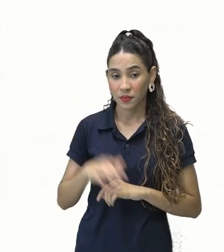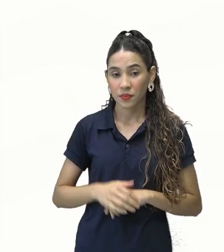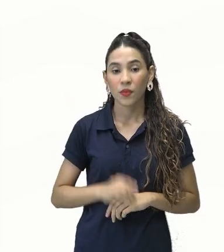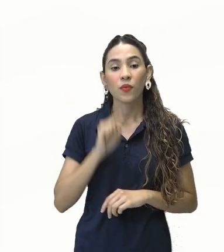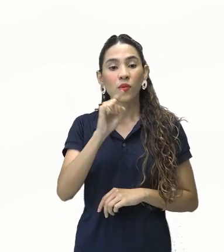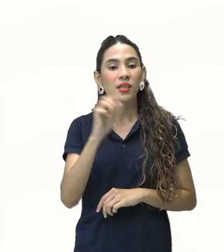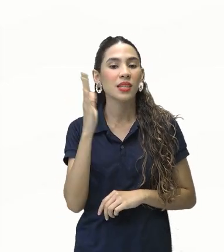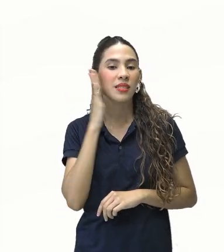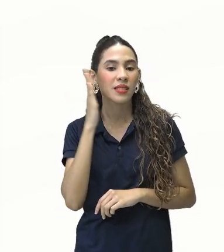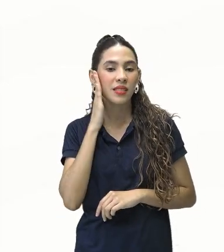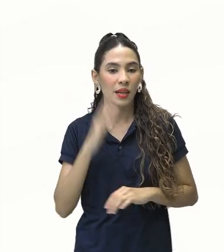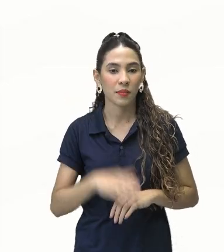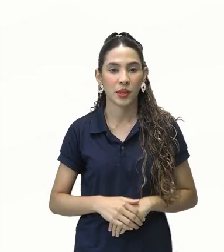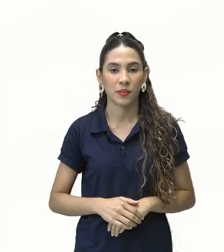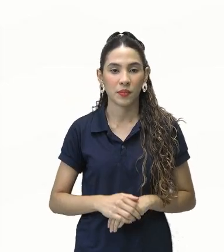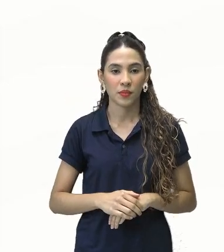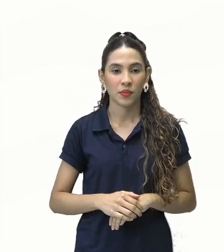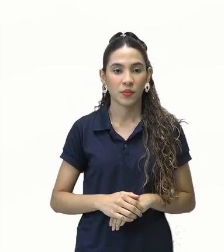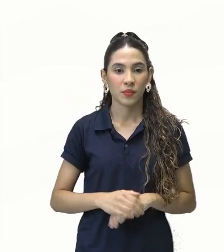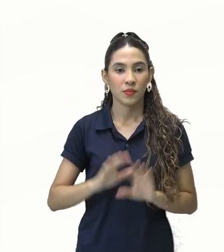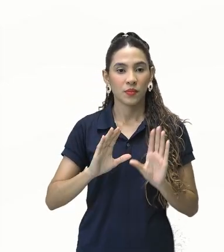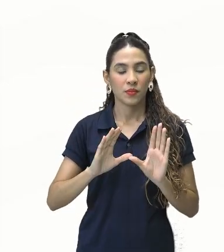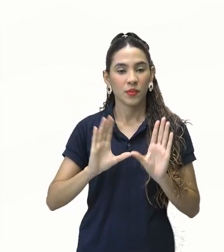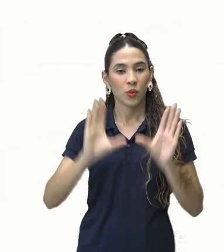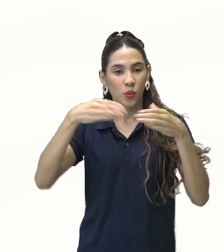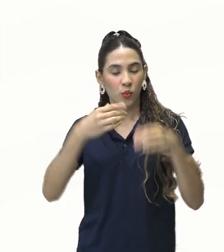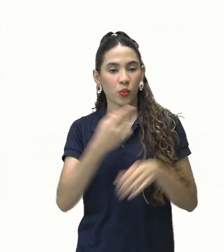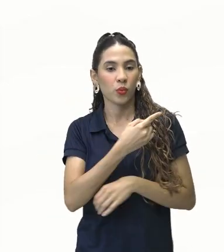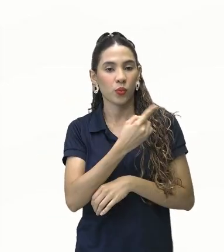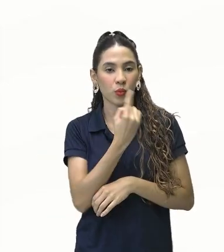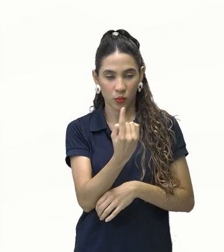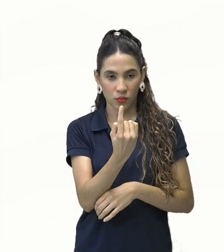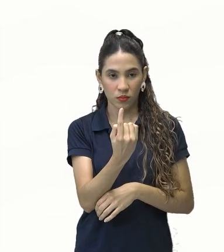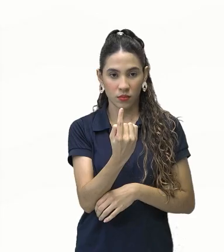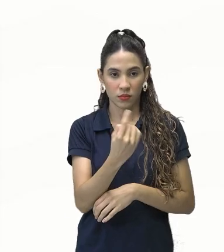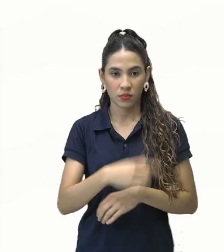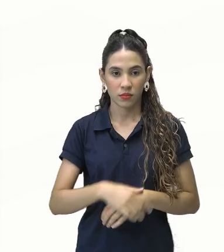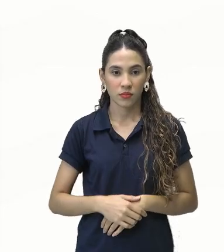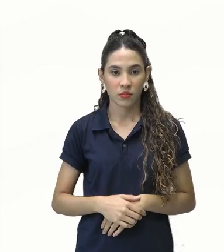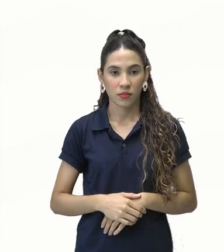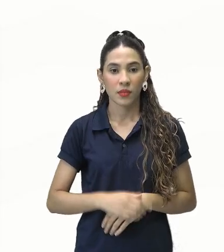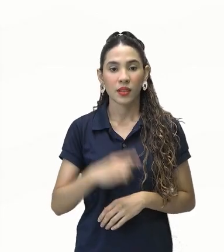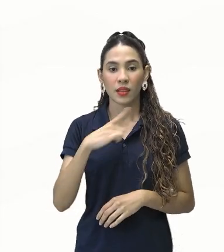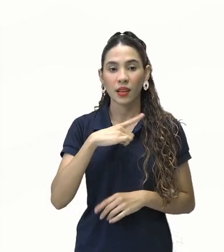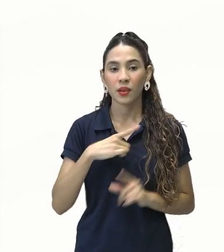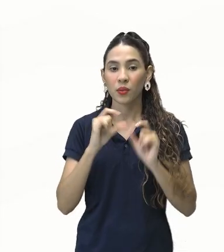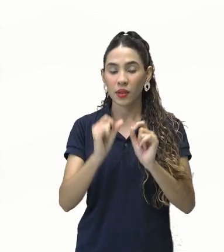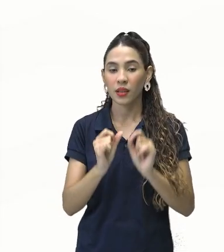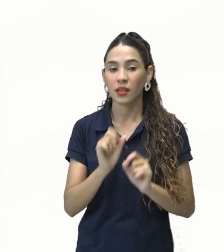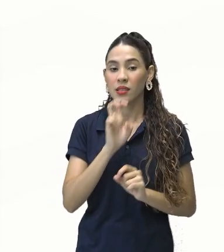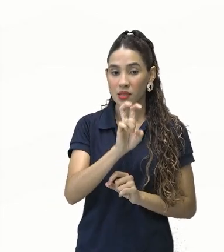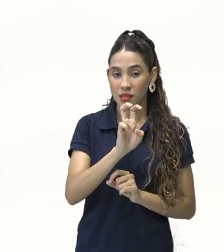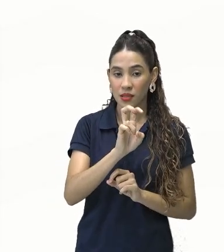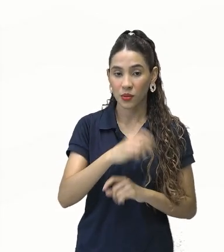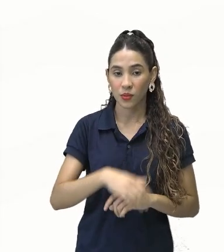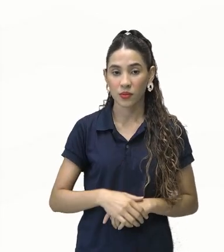você sabe que na categoria 1, né, nós temos, ó,